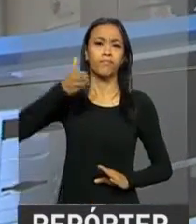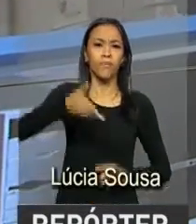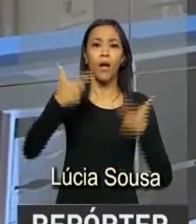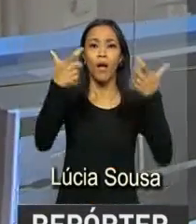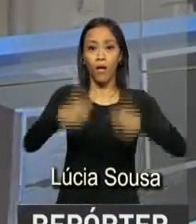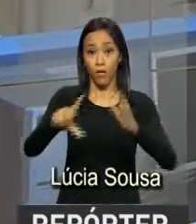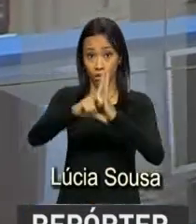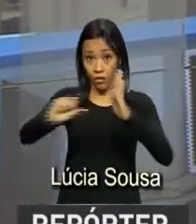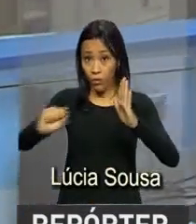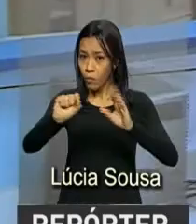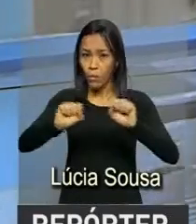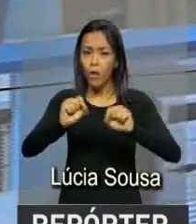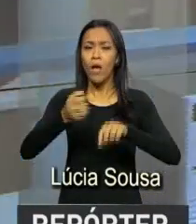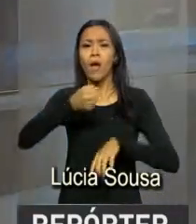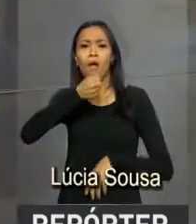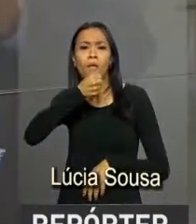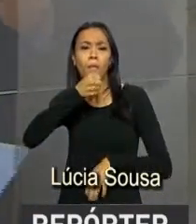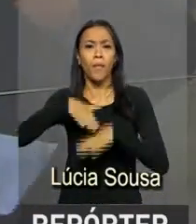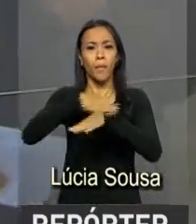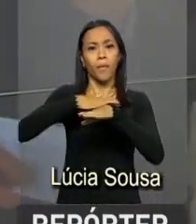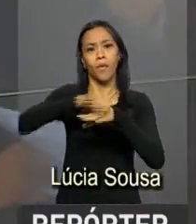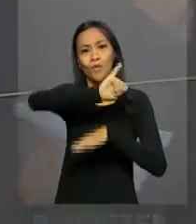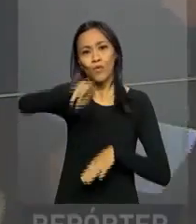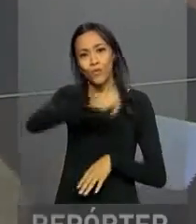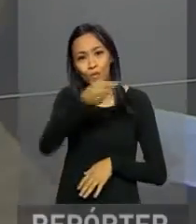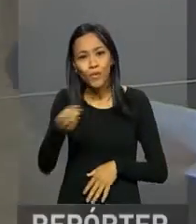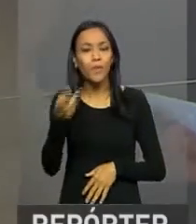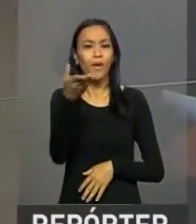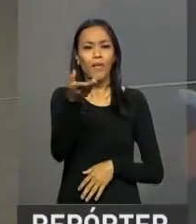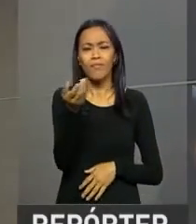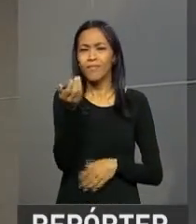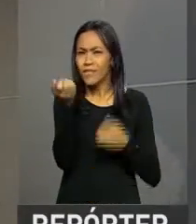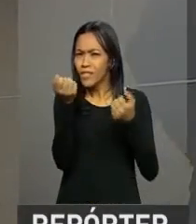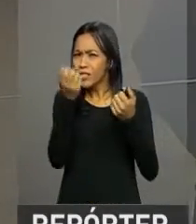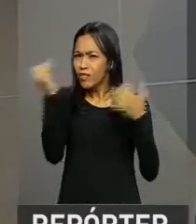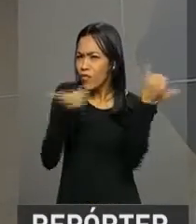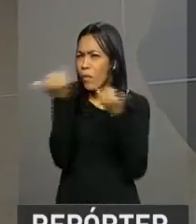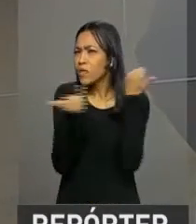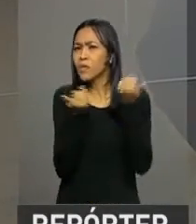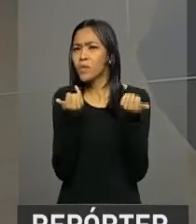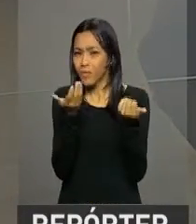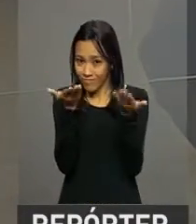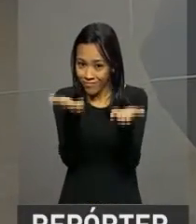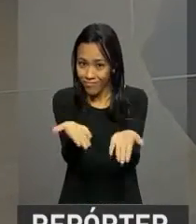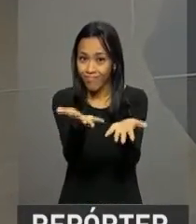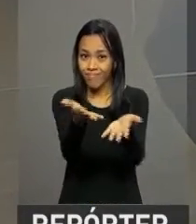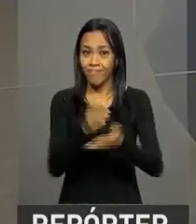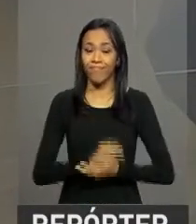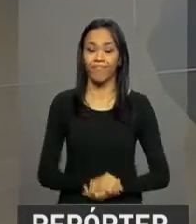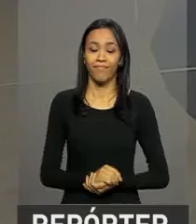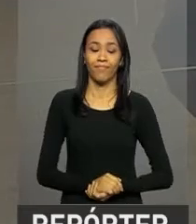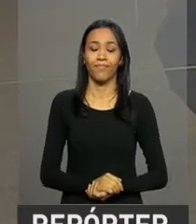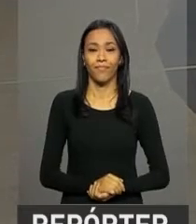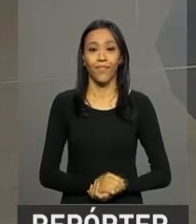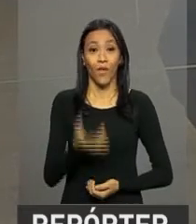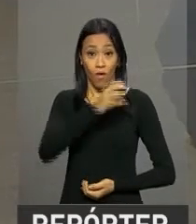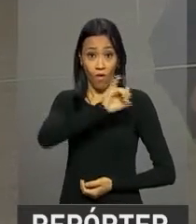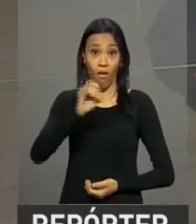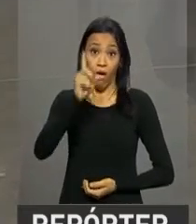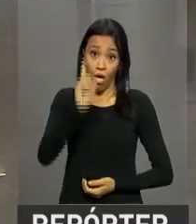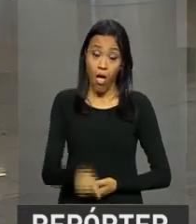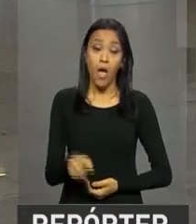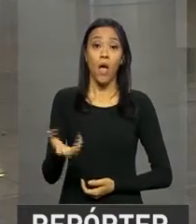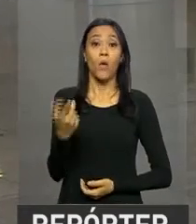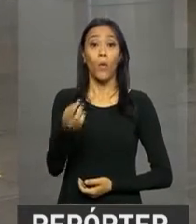do planalto conversar com joão pedro neto que tem algumas informações pra gente joão é com você hoje à meia hora o presidente